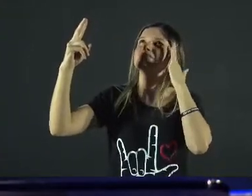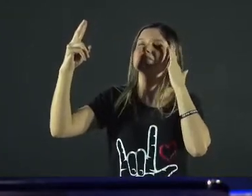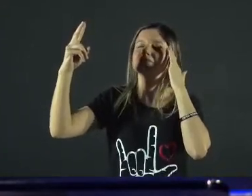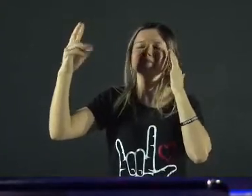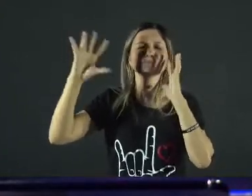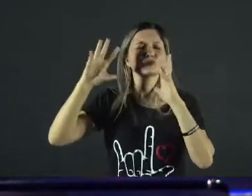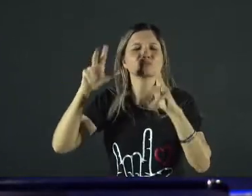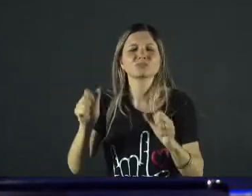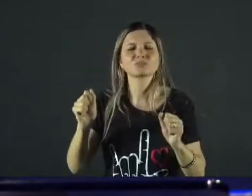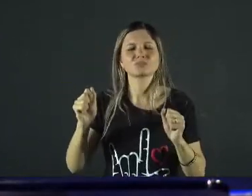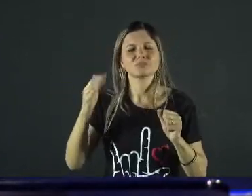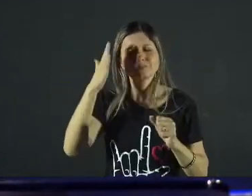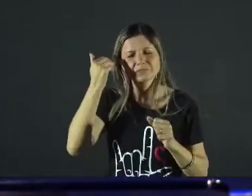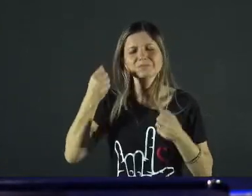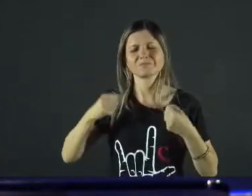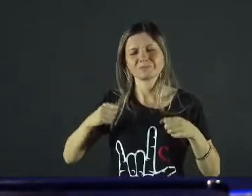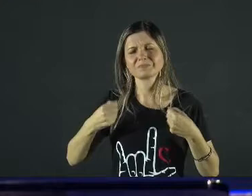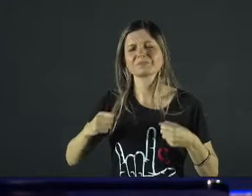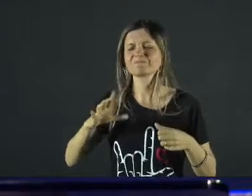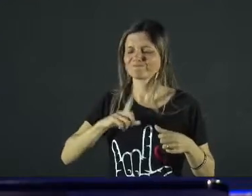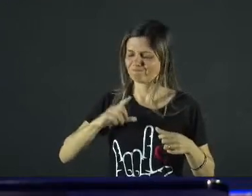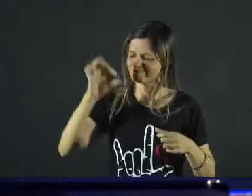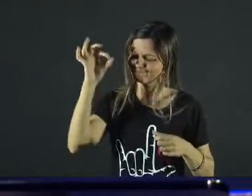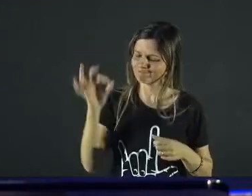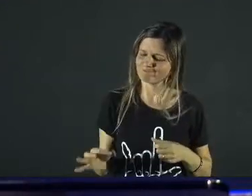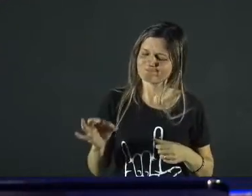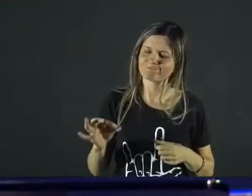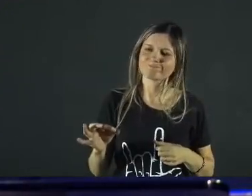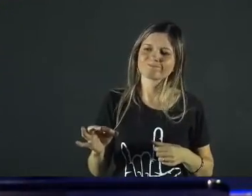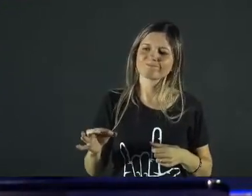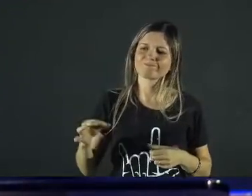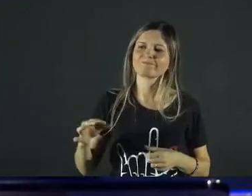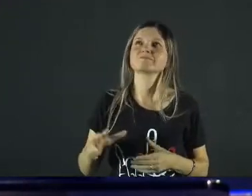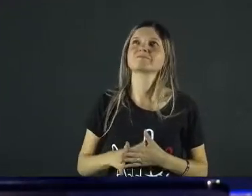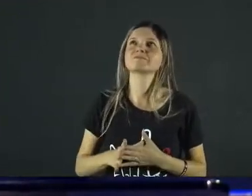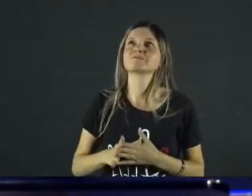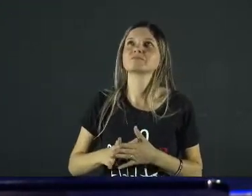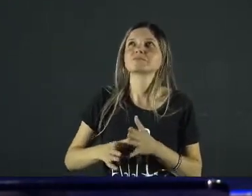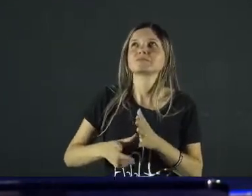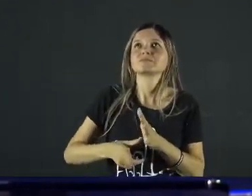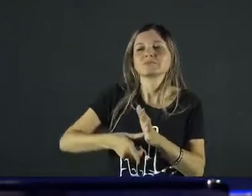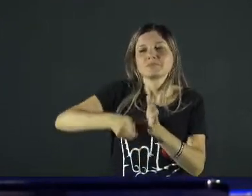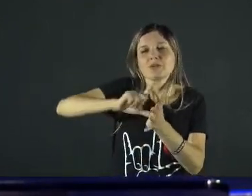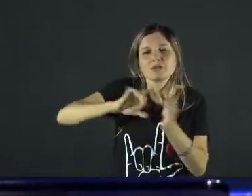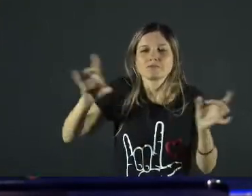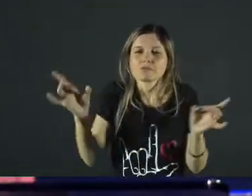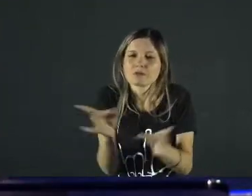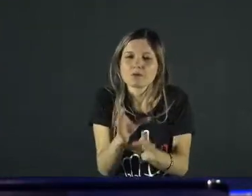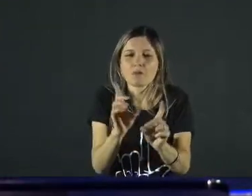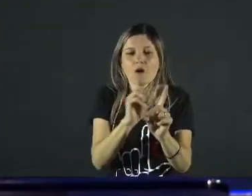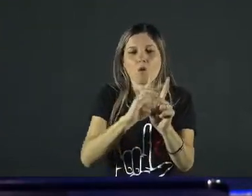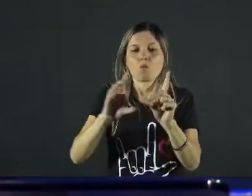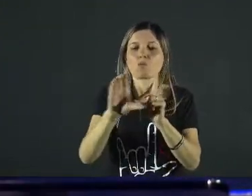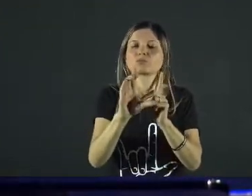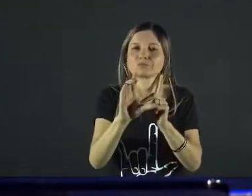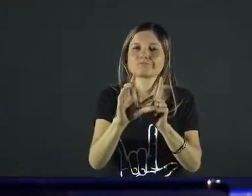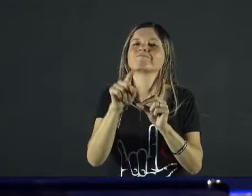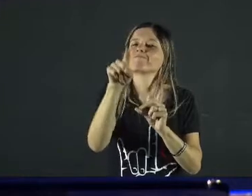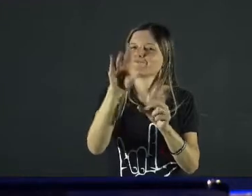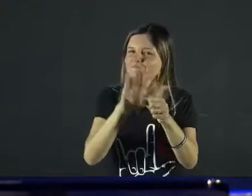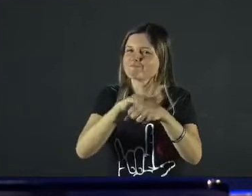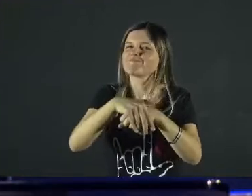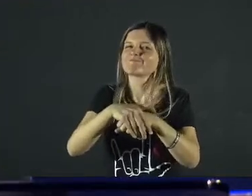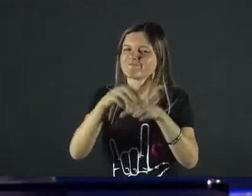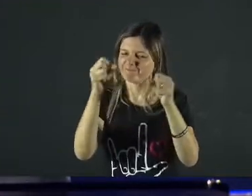precisando. E eu tenho certeza, eu tenho plena certeza, que antes de encerrar o culto dessa noite, você vai